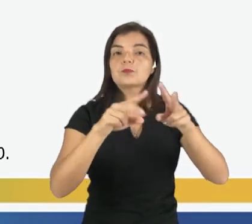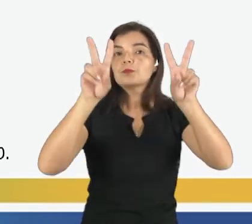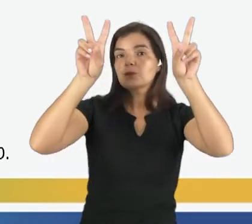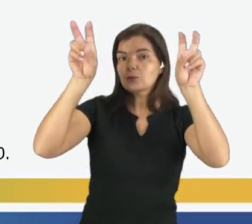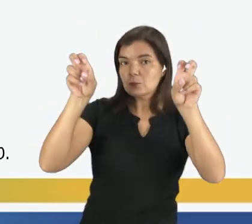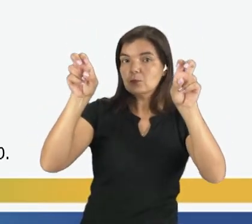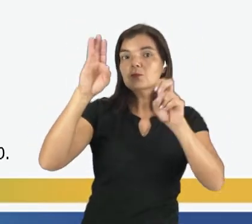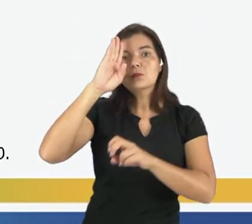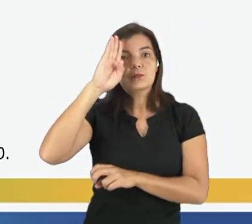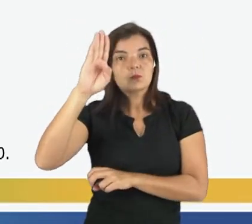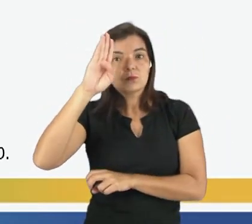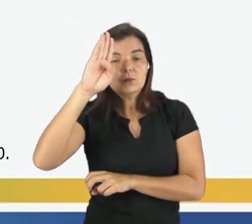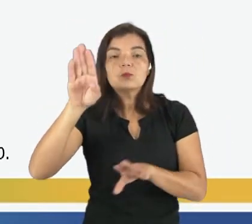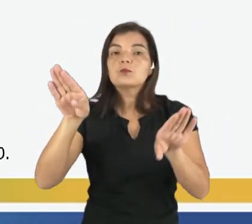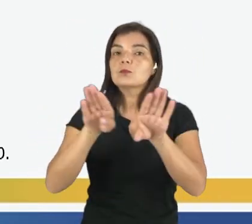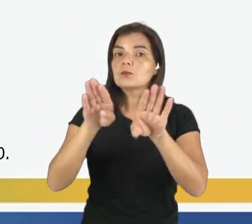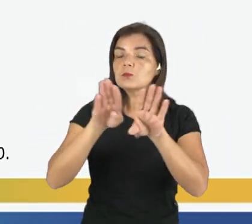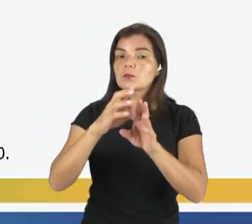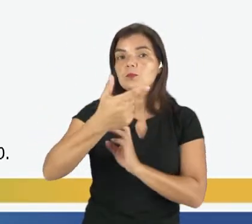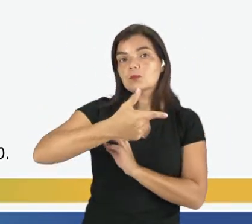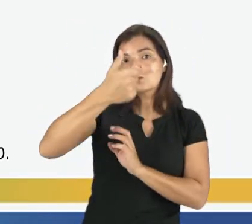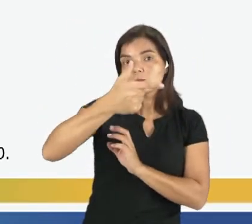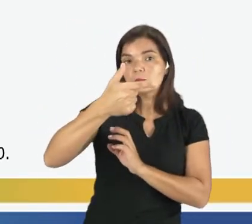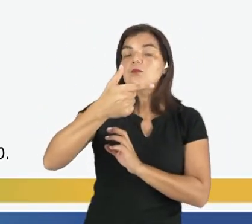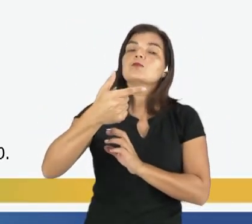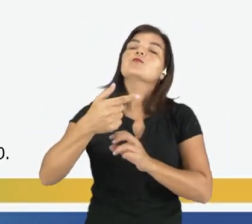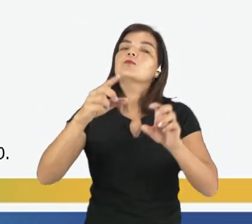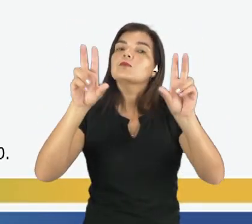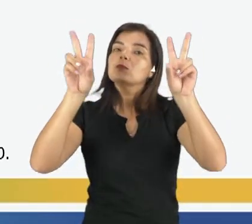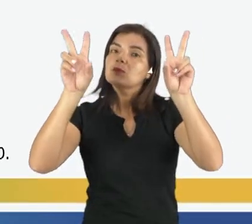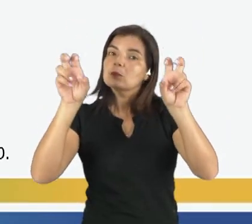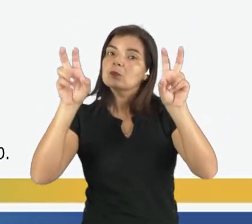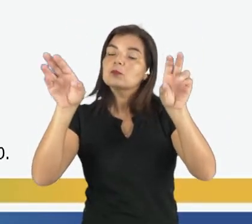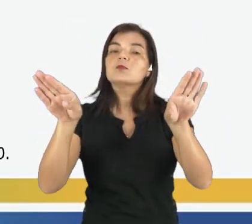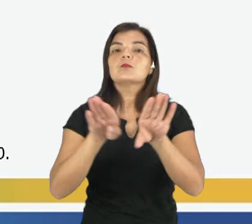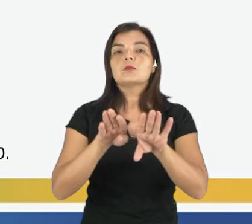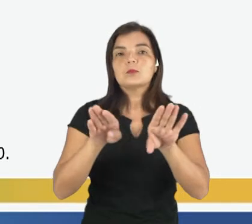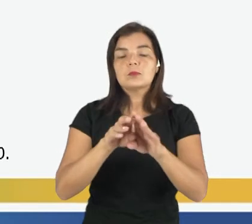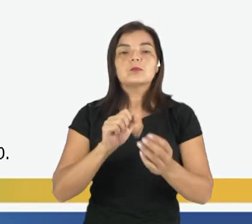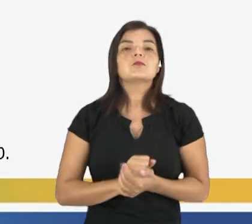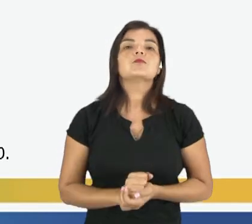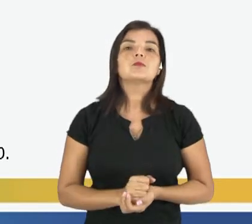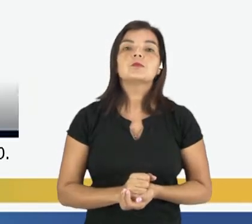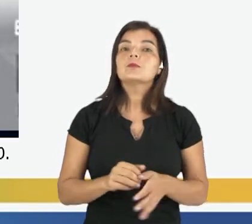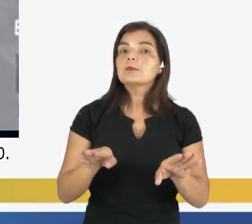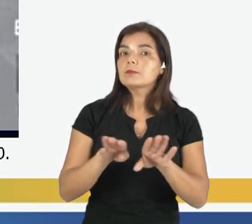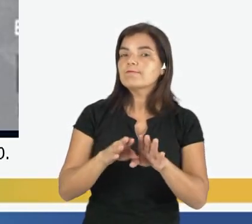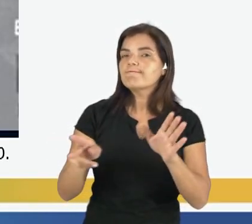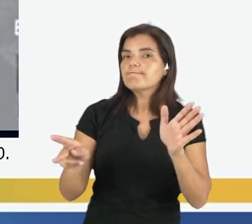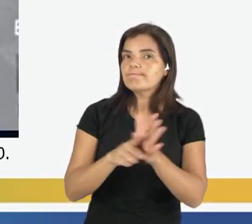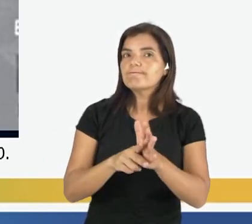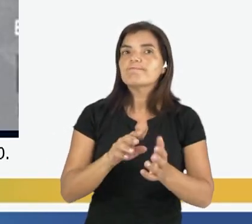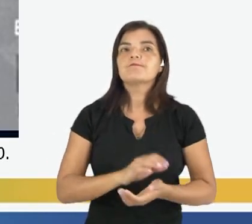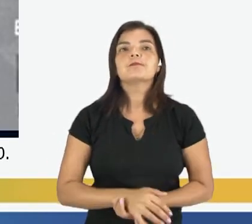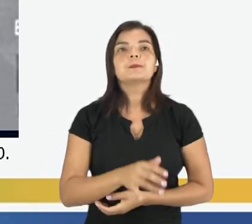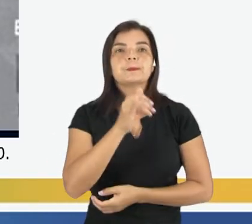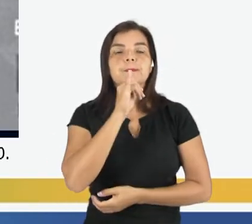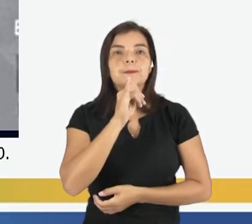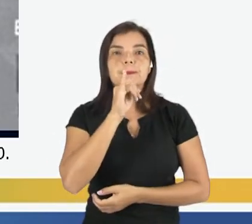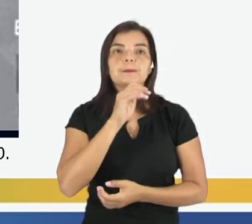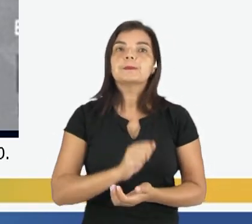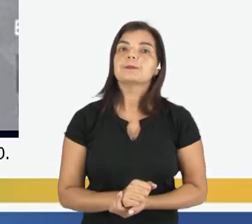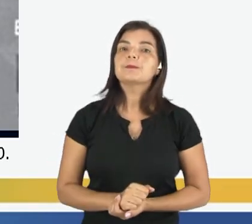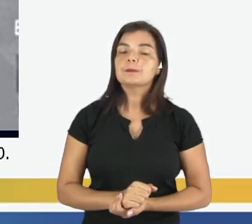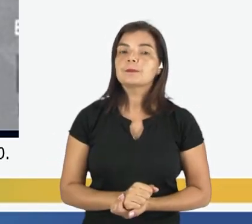um principal e mais abrangente, chamado de manchete, e o outro secundário, que é uma espécie de subtítulo e mais específico. Olha só esse exemplo aí,